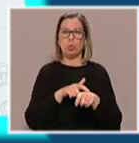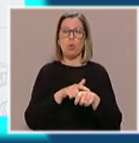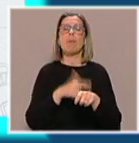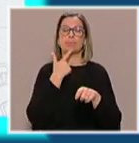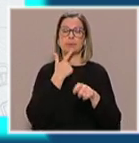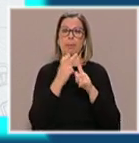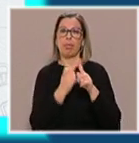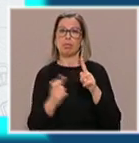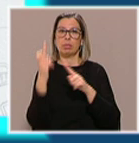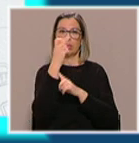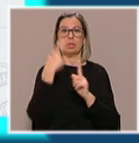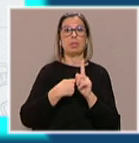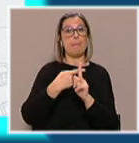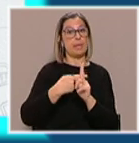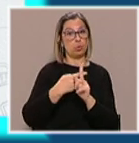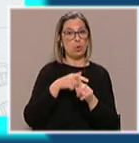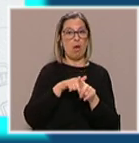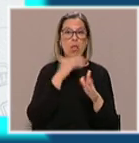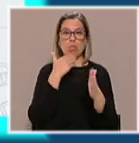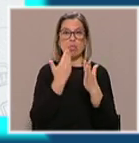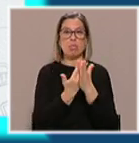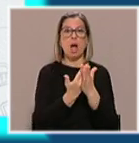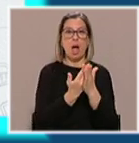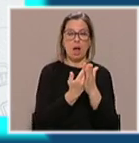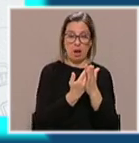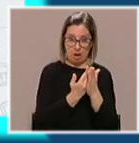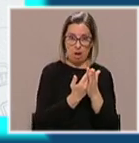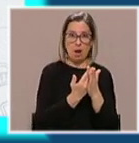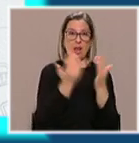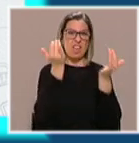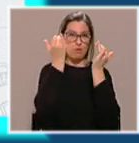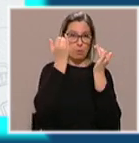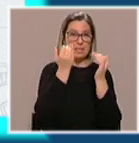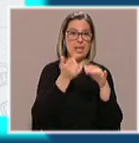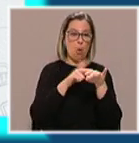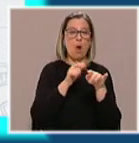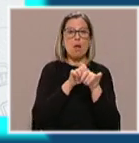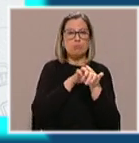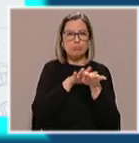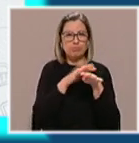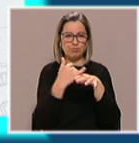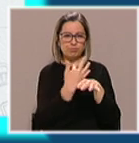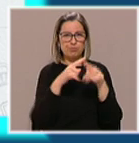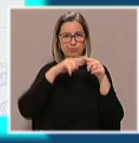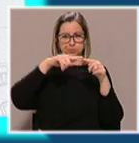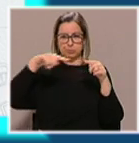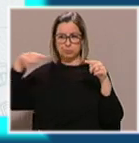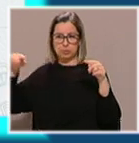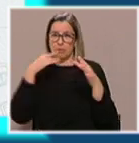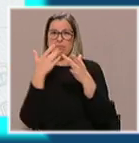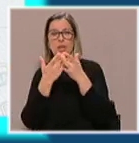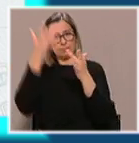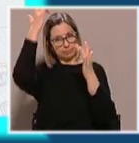de temperatura, e vão transmitir essa informação via nervos sensitivos para o hipotálamo. O